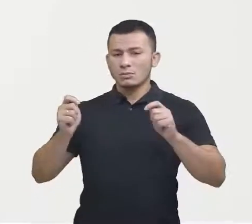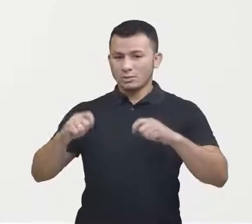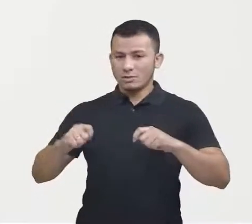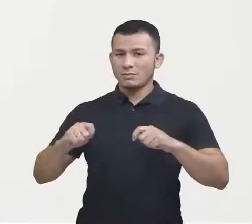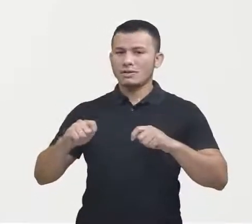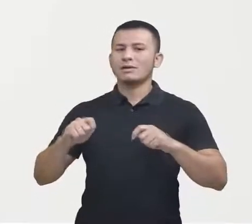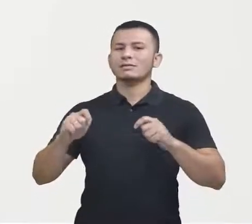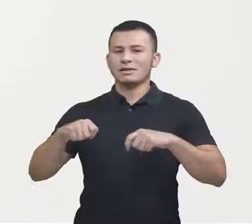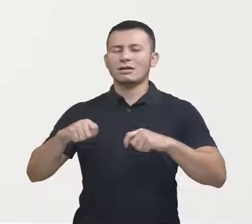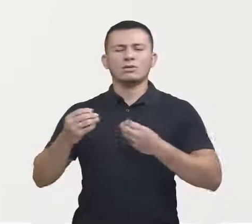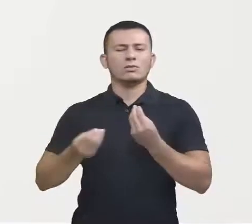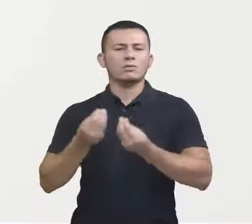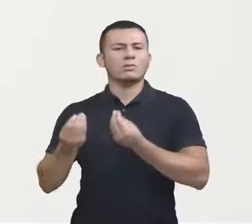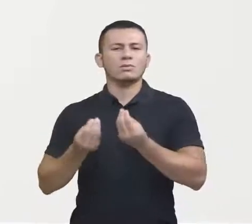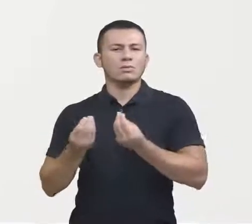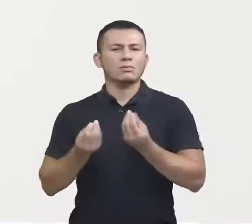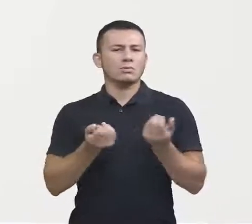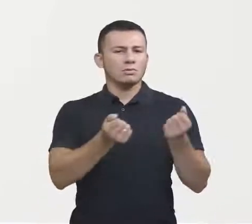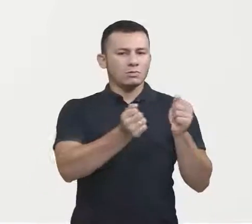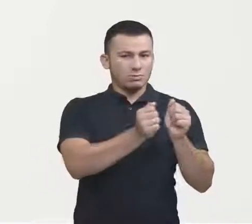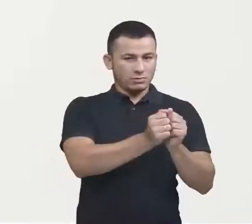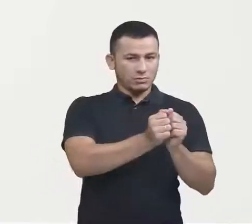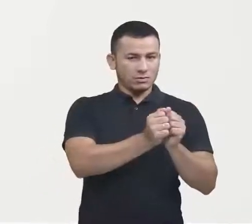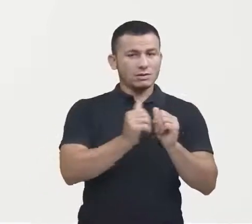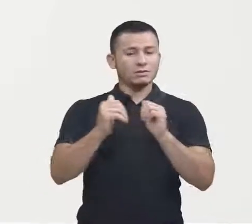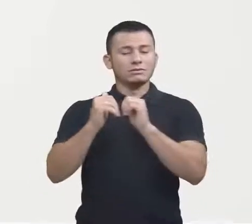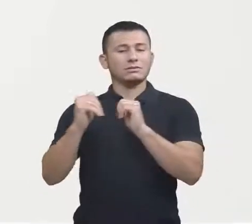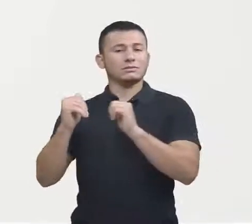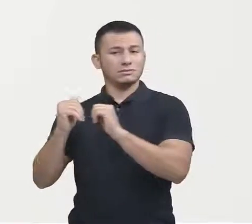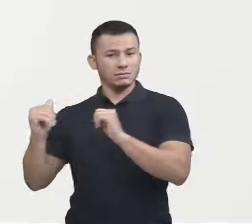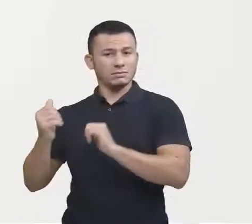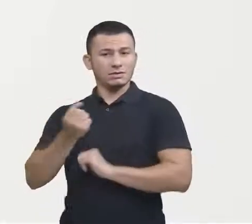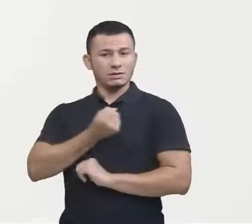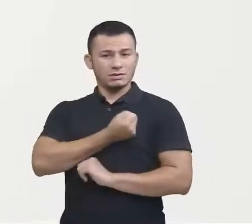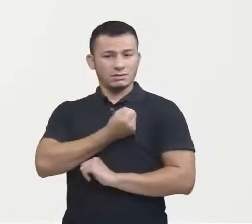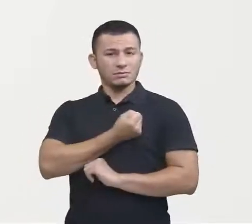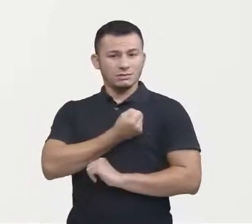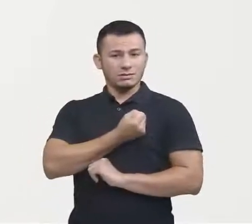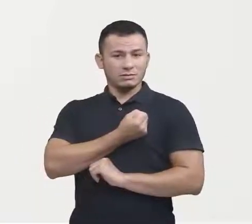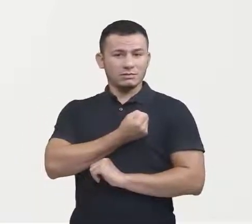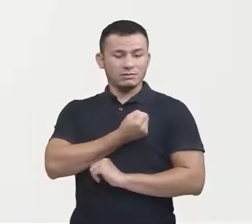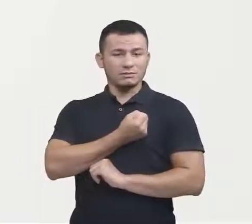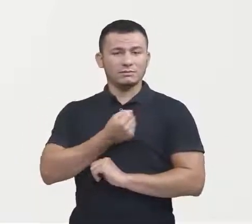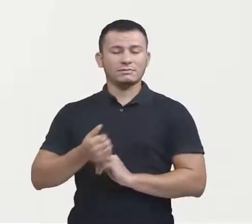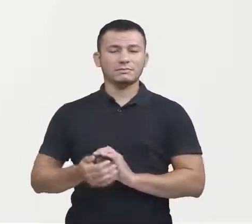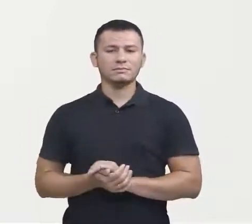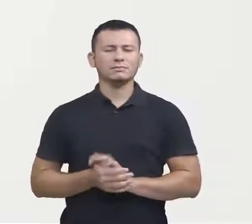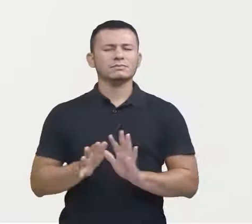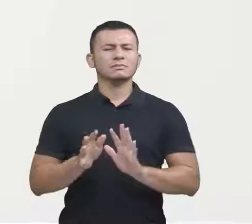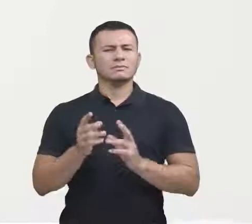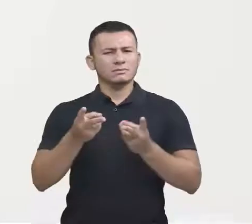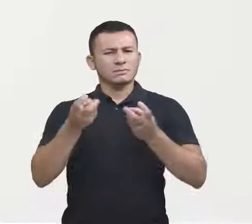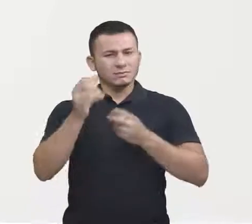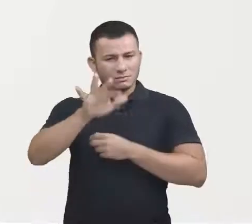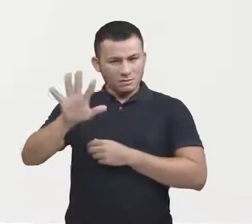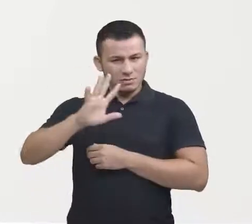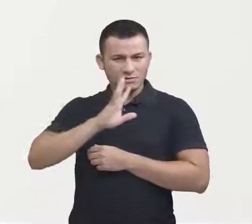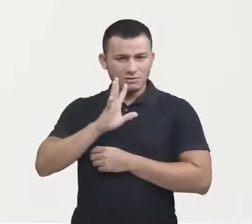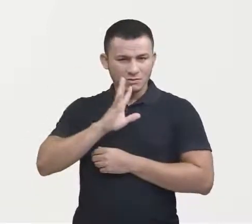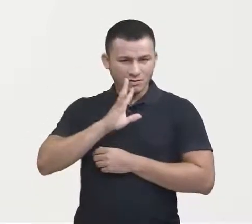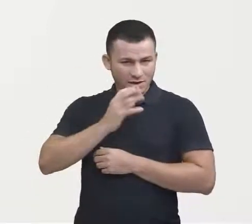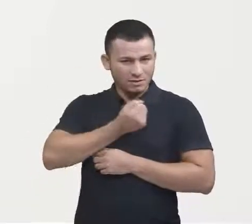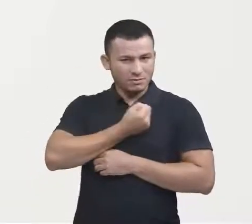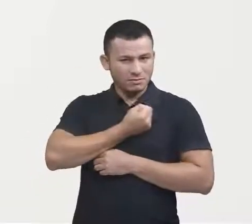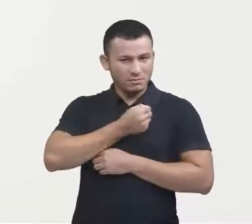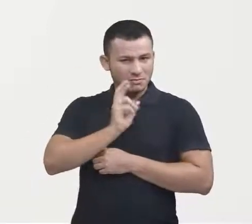de se compor e decompor os números esses números aqui você já conhece